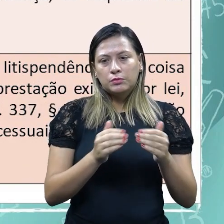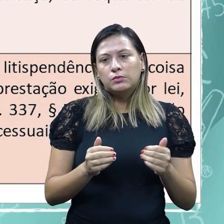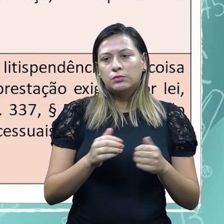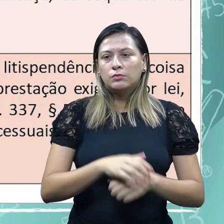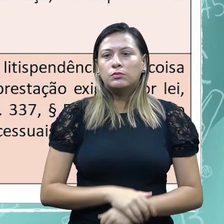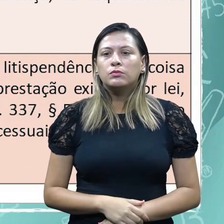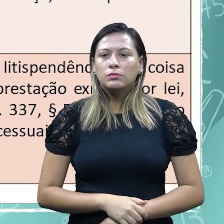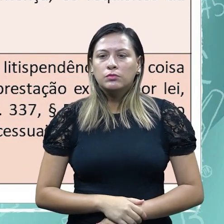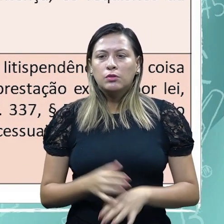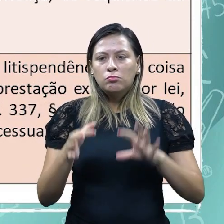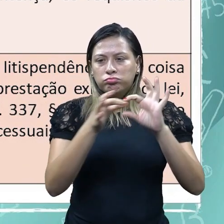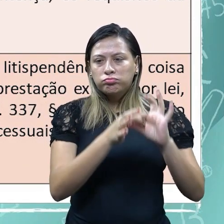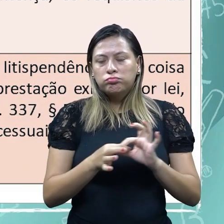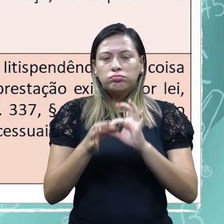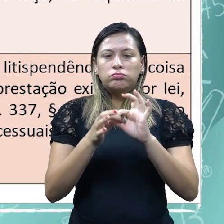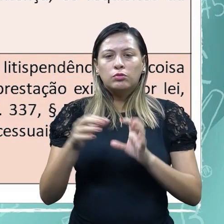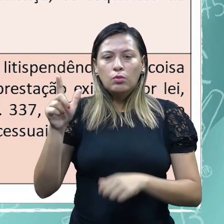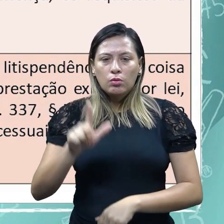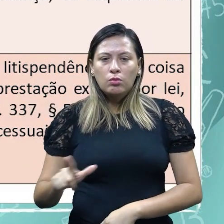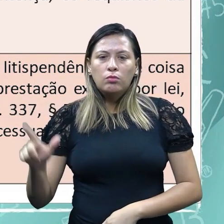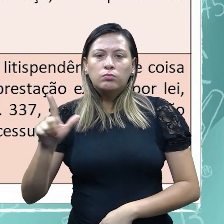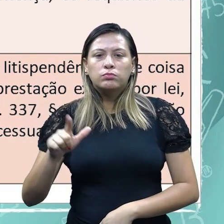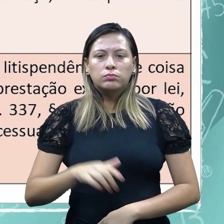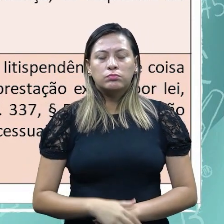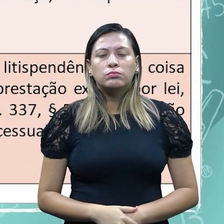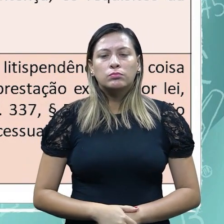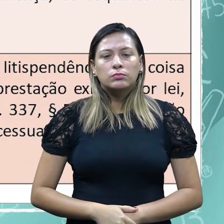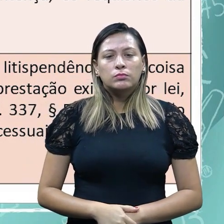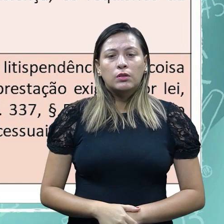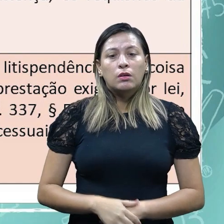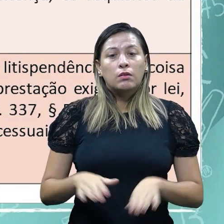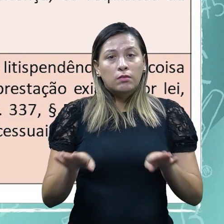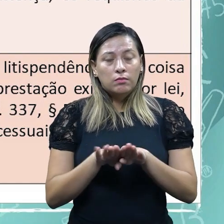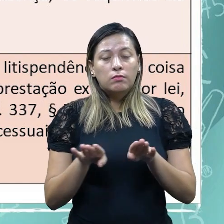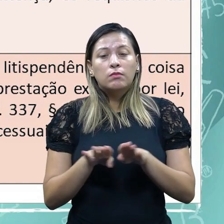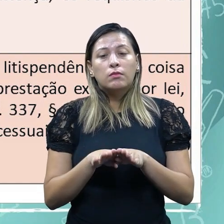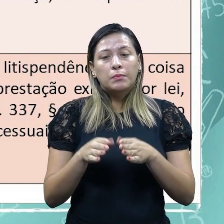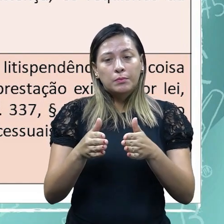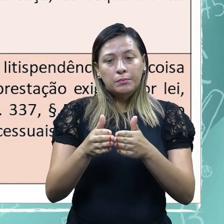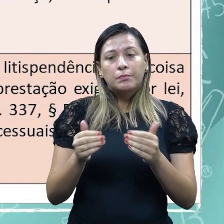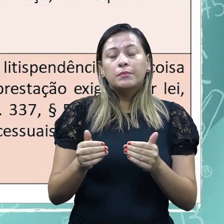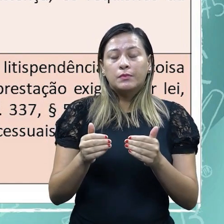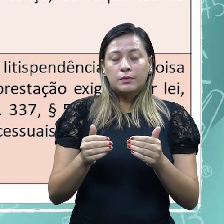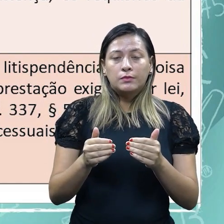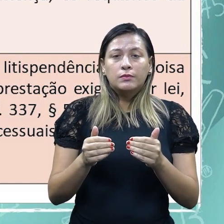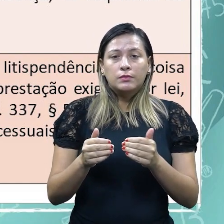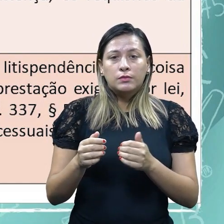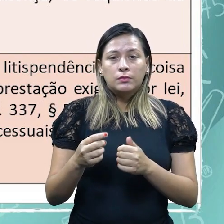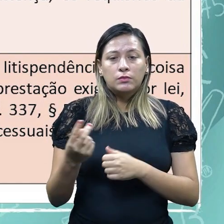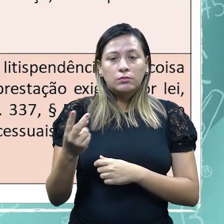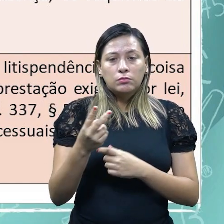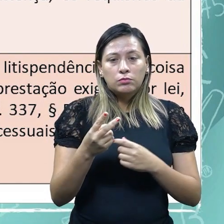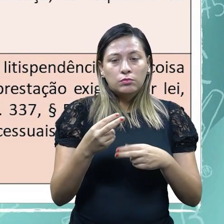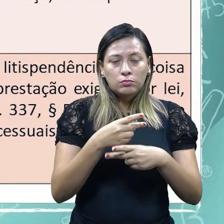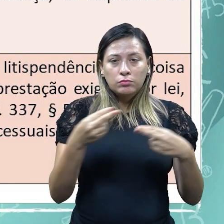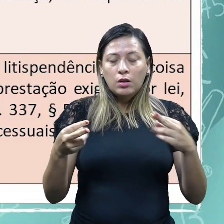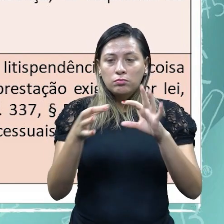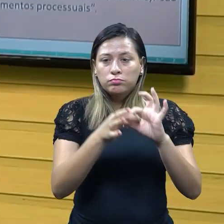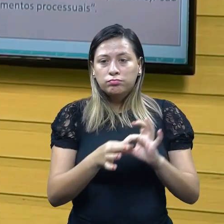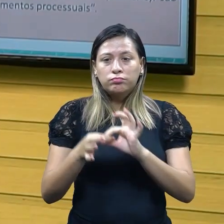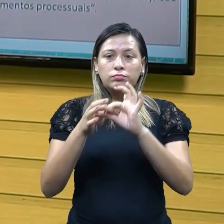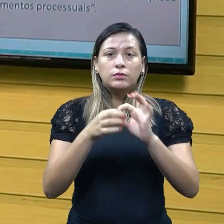pedir, nexo lógico entre ambos, né? E a compatibilidade dos pedidos, caso haja mais de um